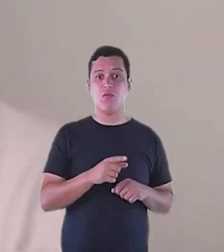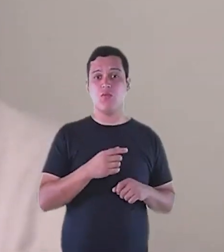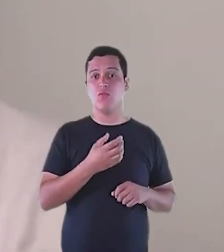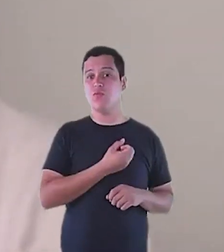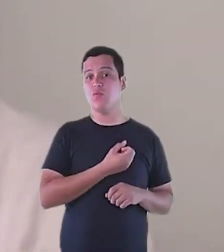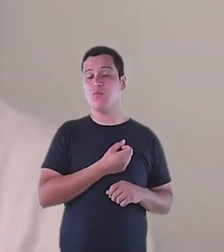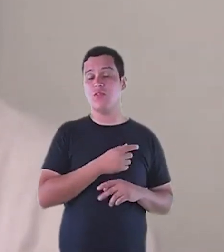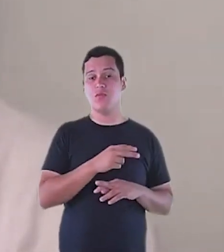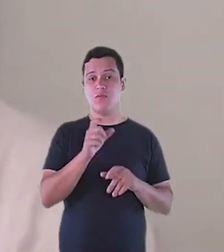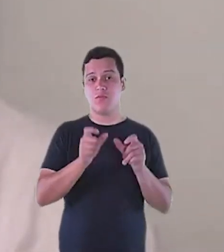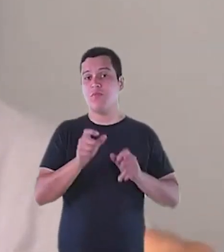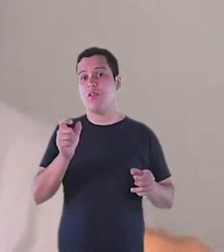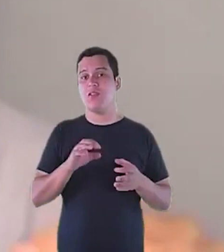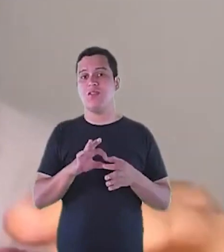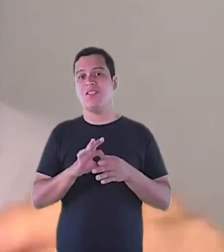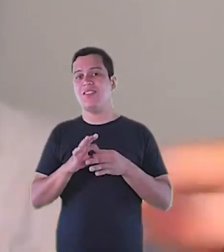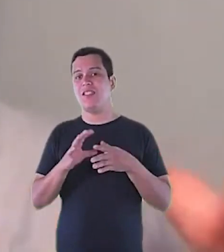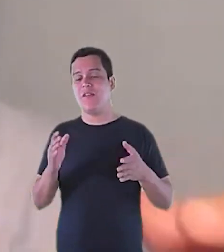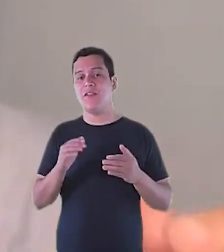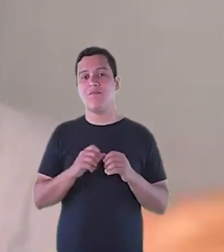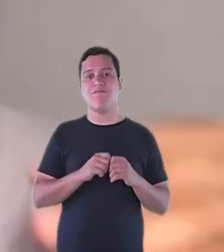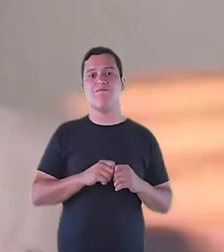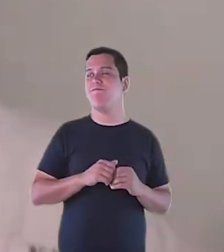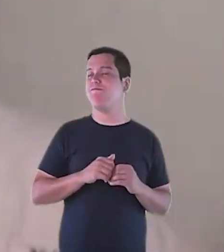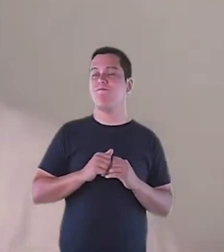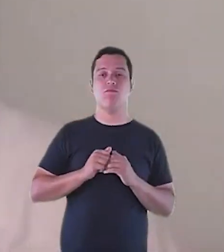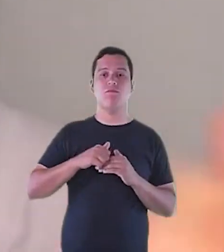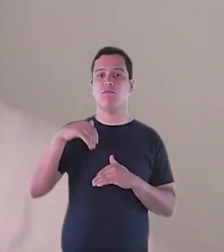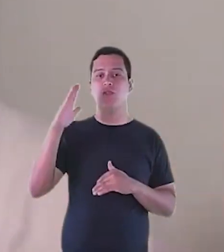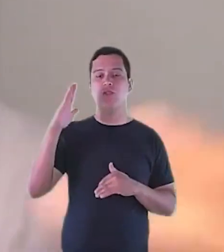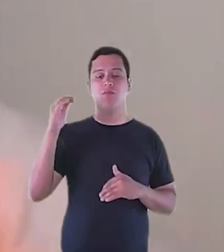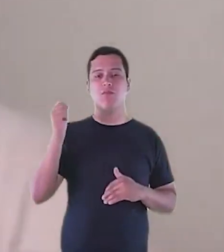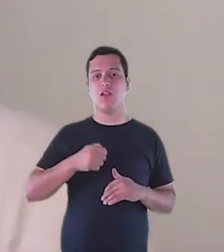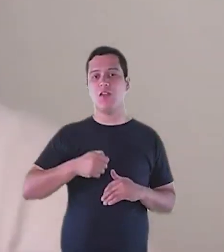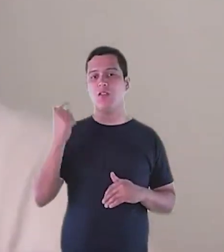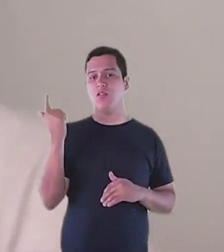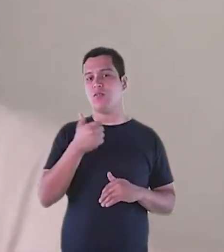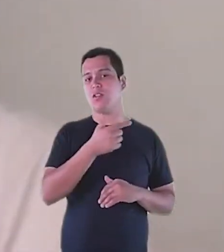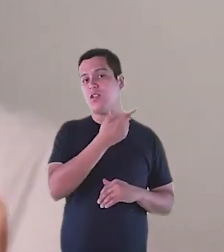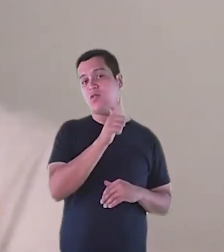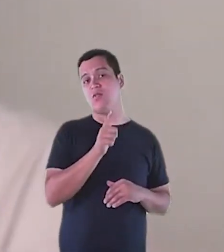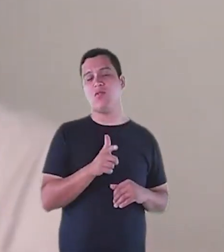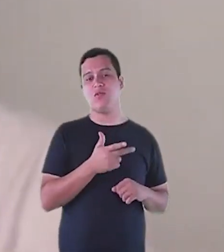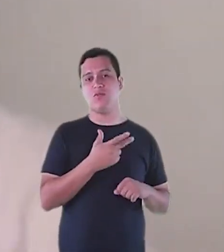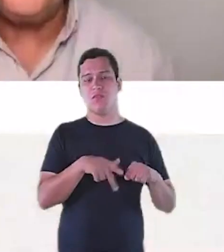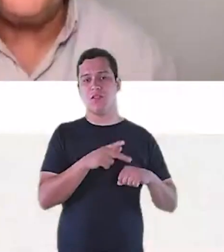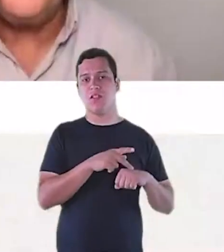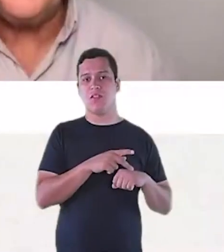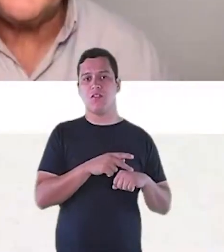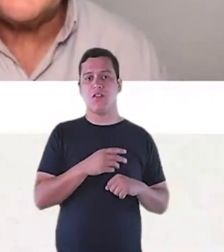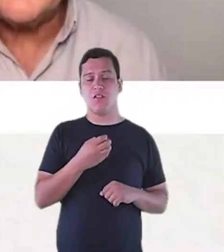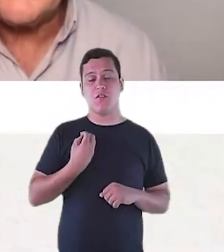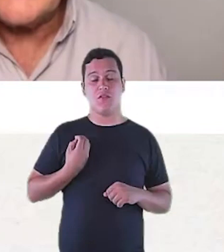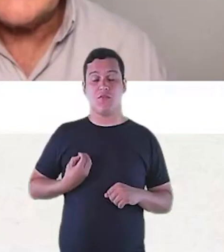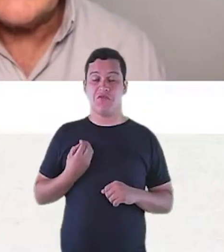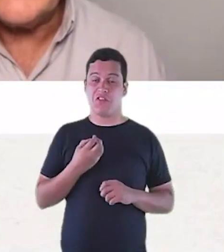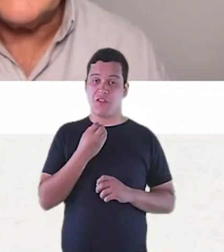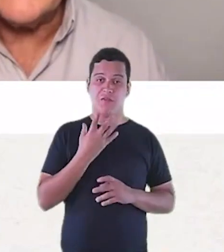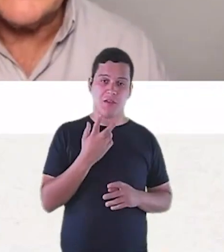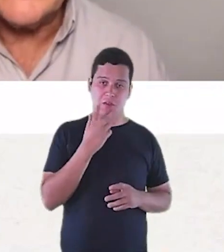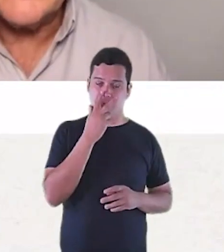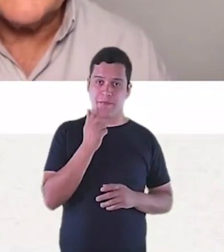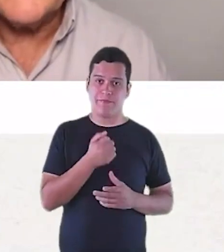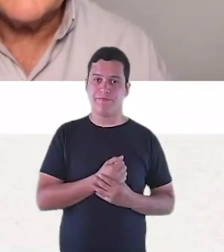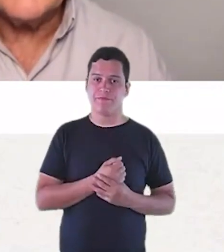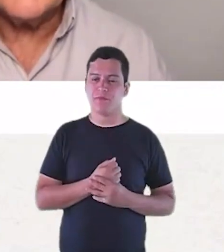se tornou um sistema muito perene, que funcionou muito bem até o final do século XIX. E essa coisa das